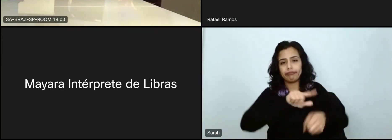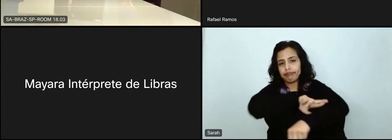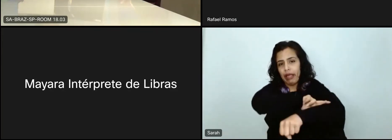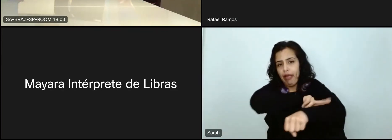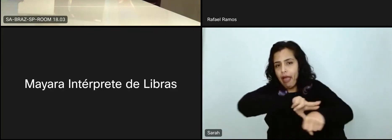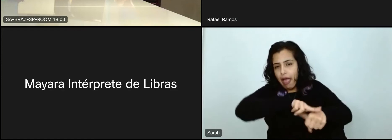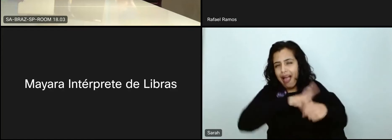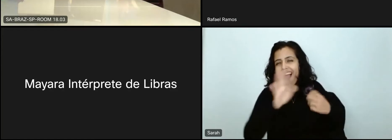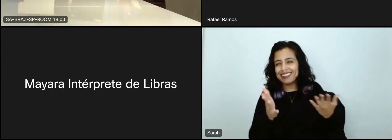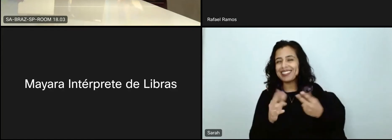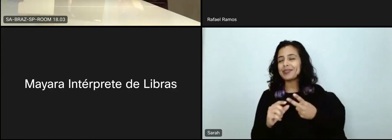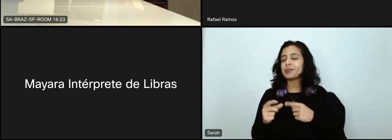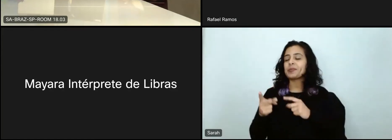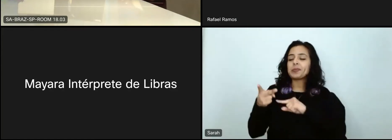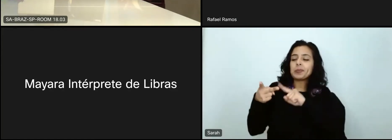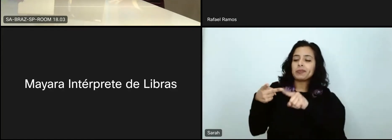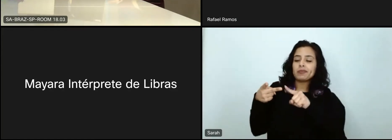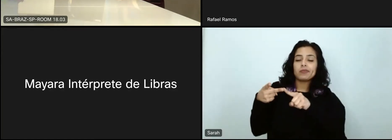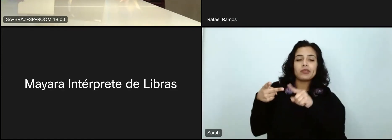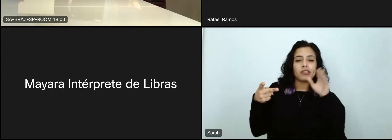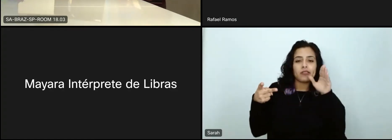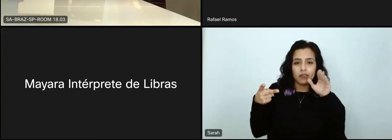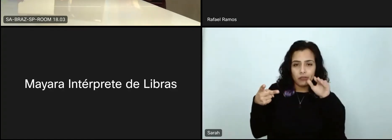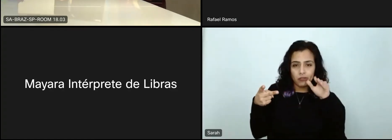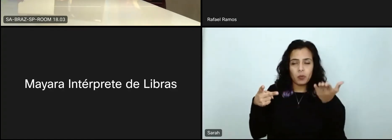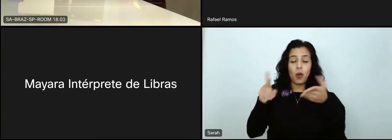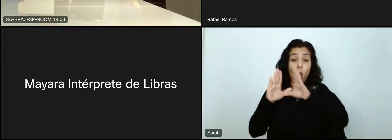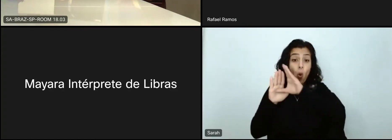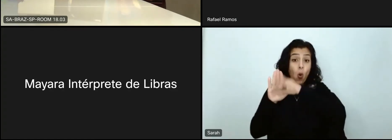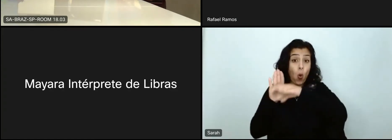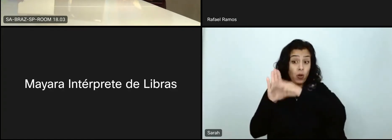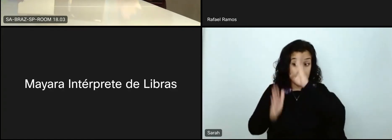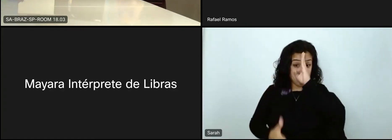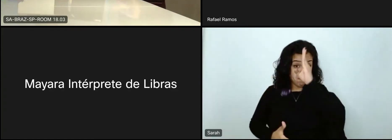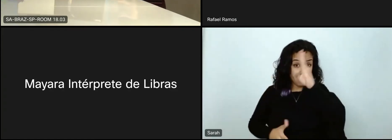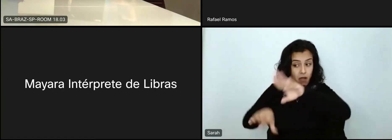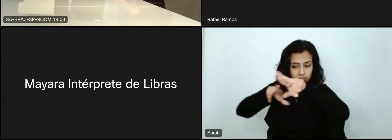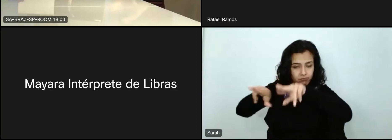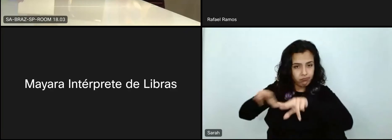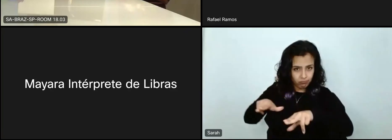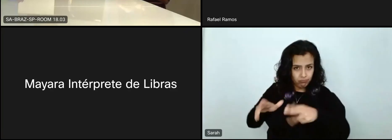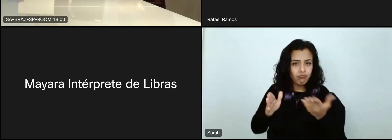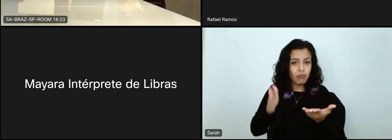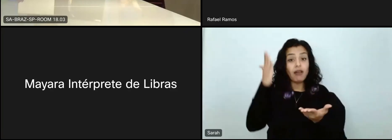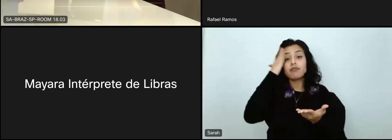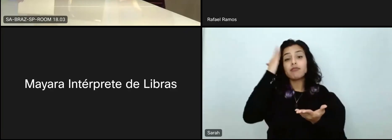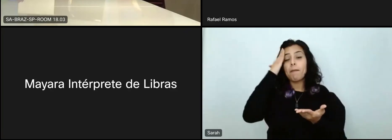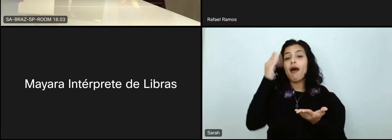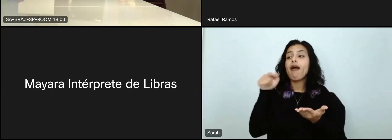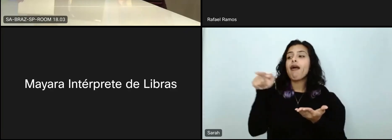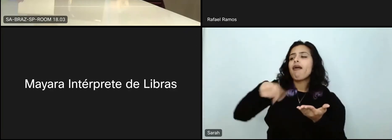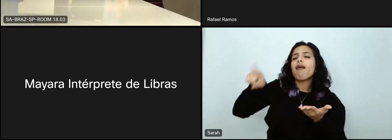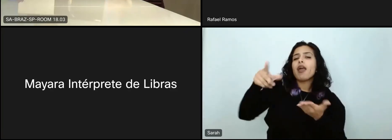criamos um dicionário com os principais conceitos para a comunidade, né, que quando a pessoa se cadastra como aliada, ela já recebe